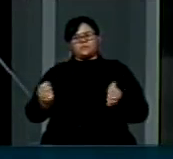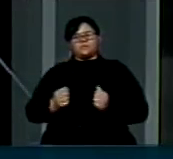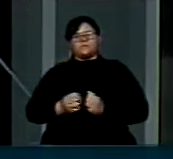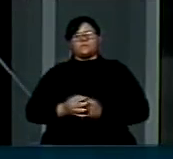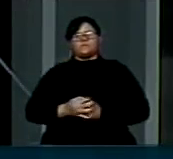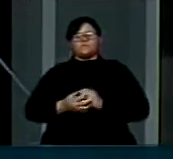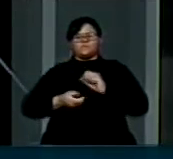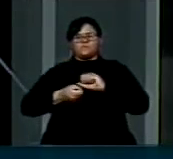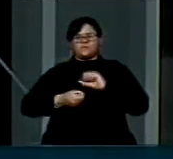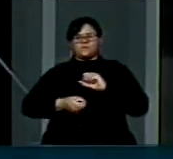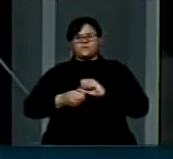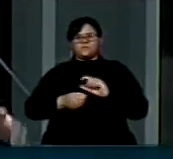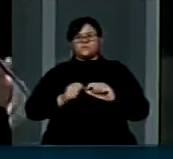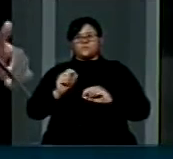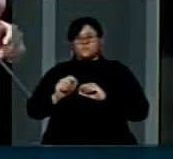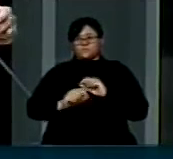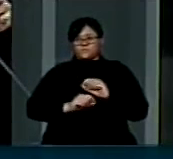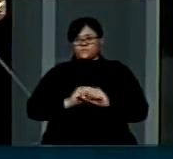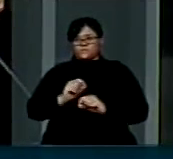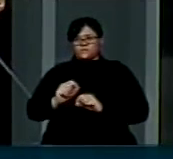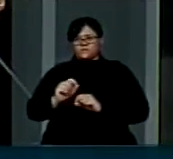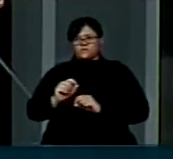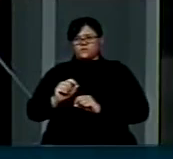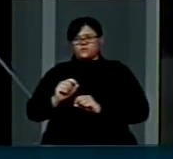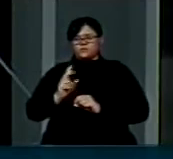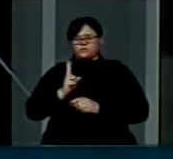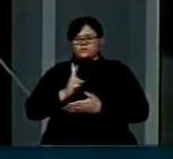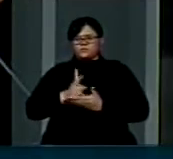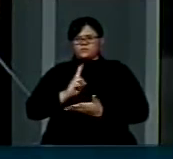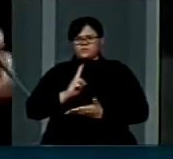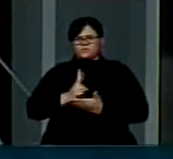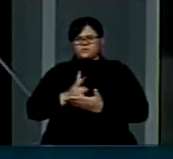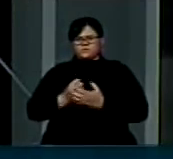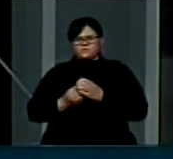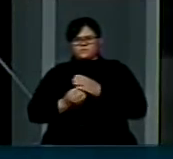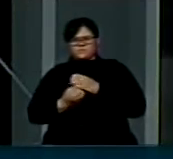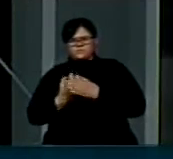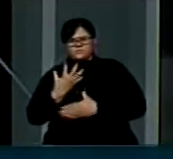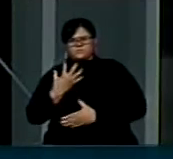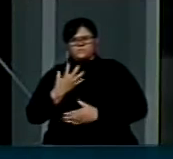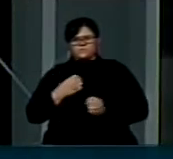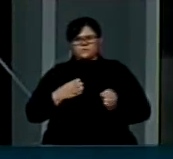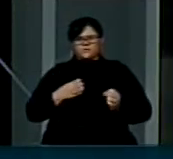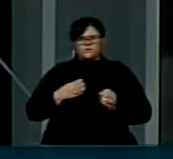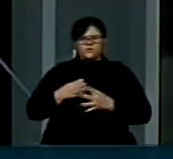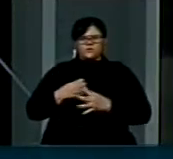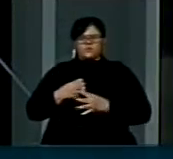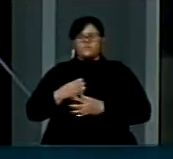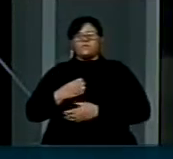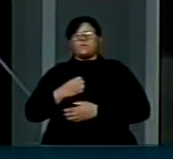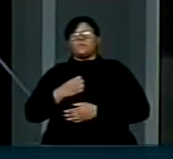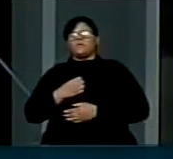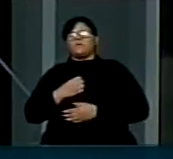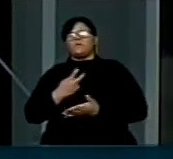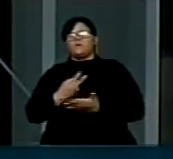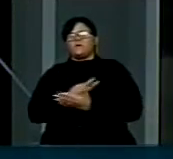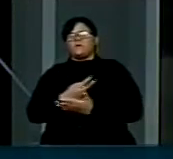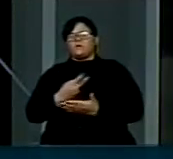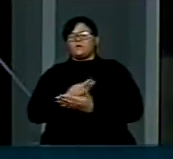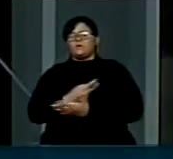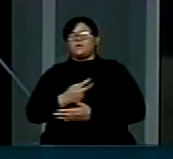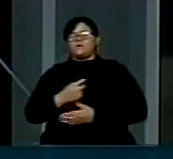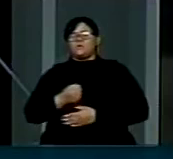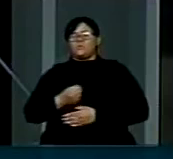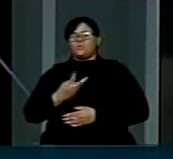reagimos a cada surgimento de uma nova tragédia. Enquanto esses